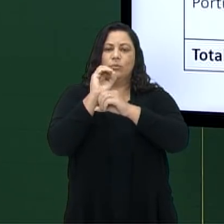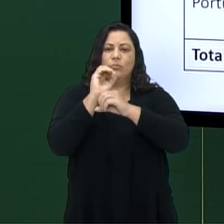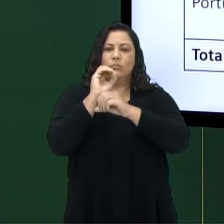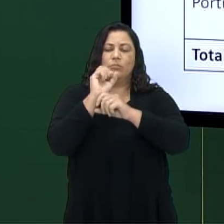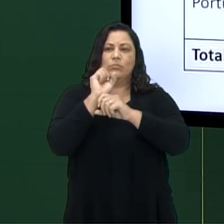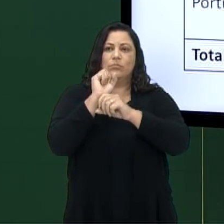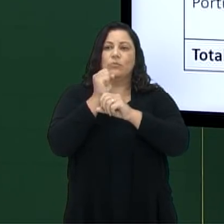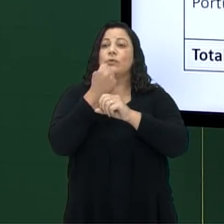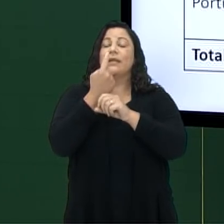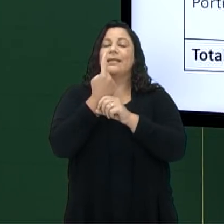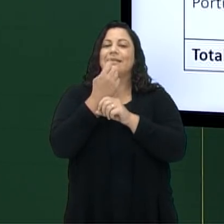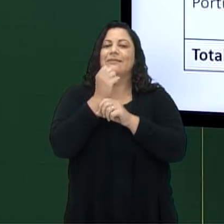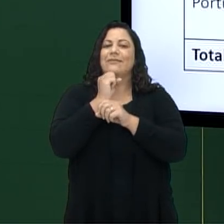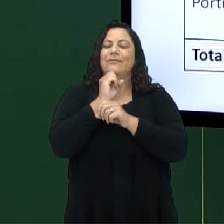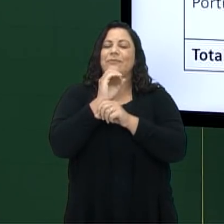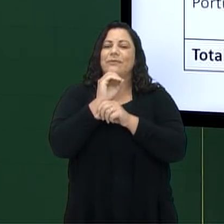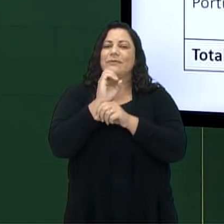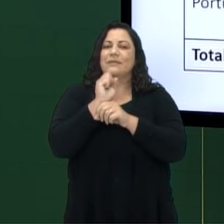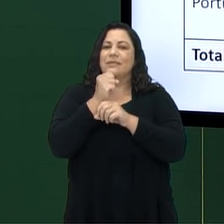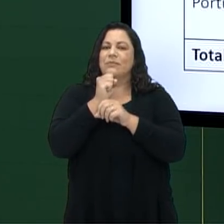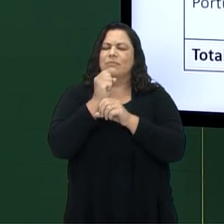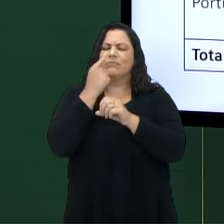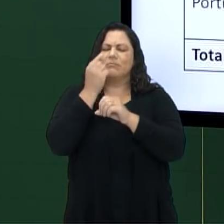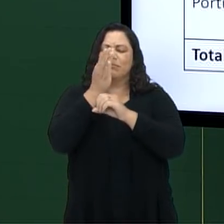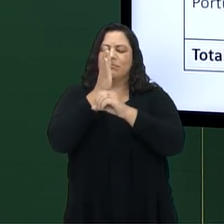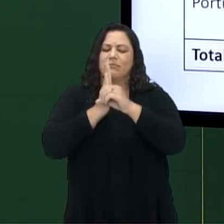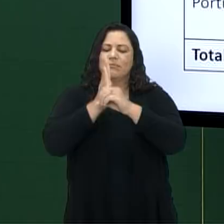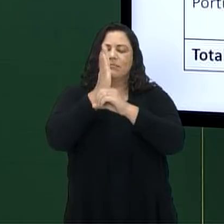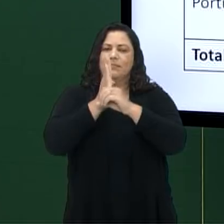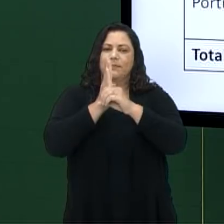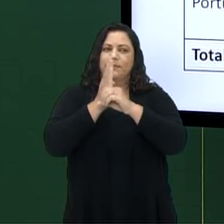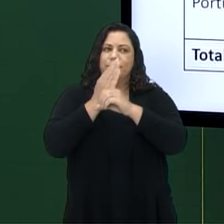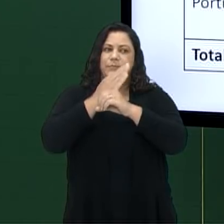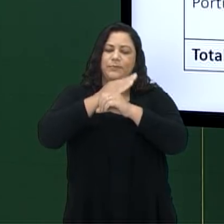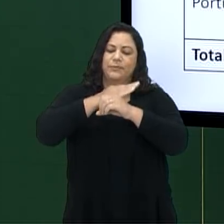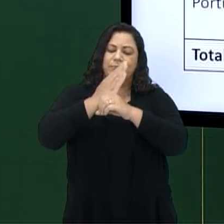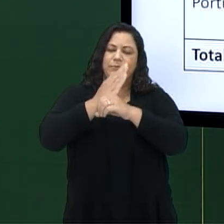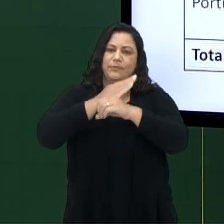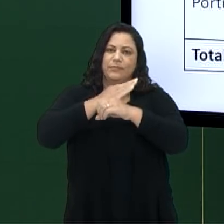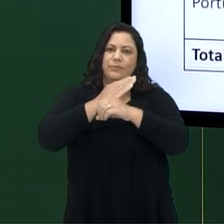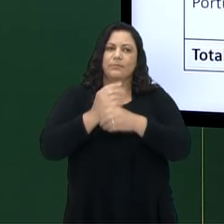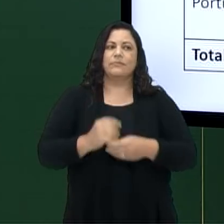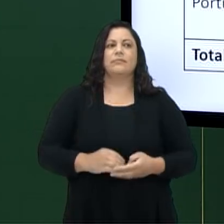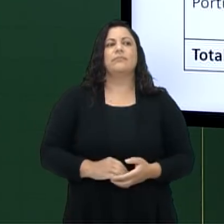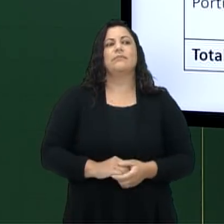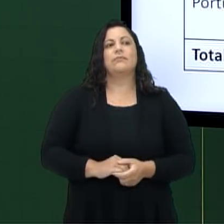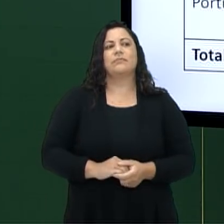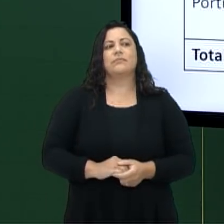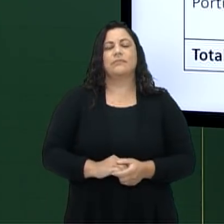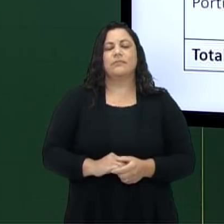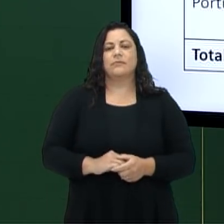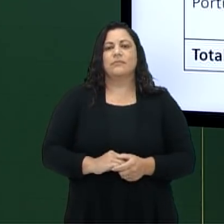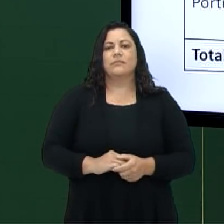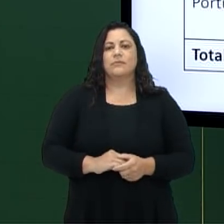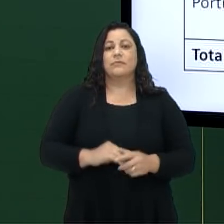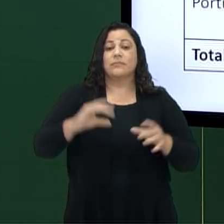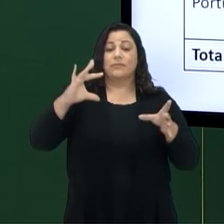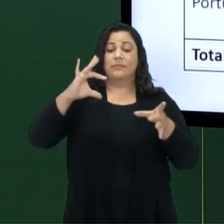circunferência. 10, 20, 30, 40, 50, 60, 100, 108. Beleza? Aqui eu ligo os